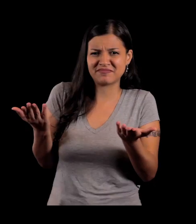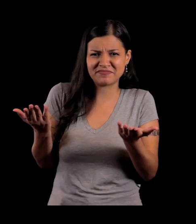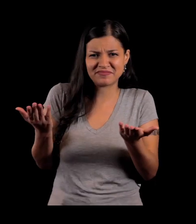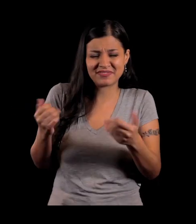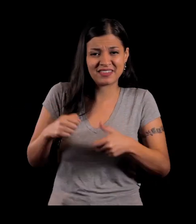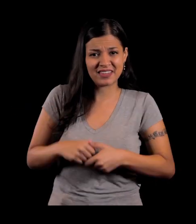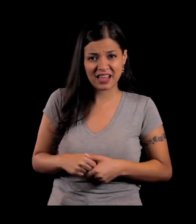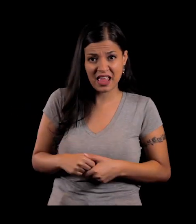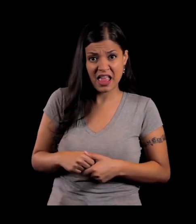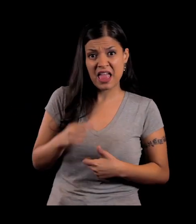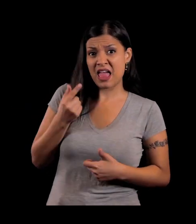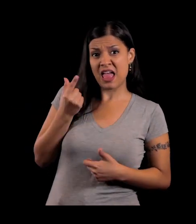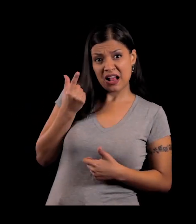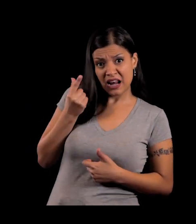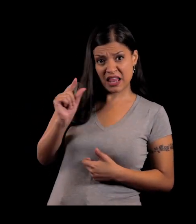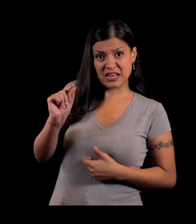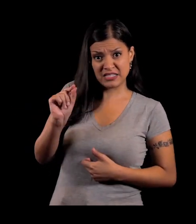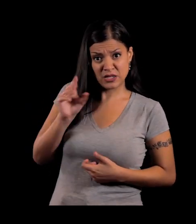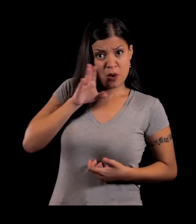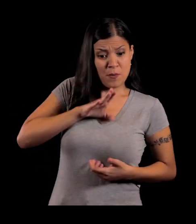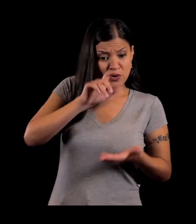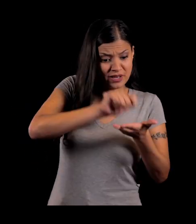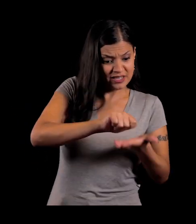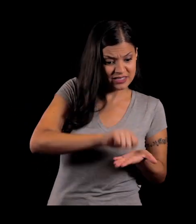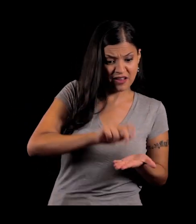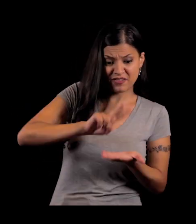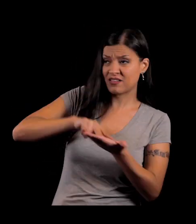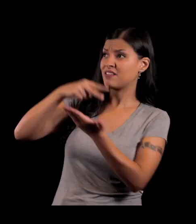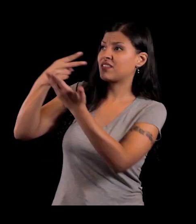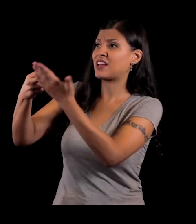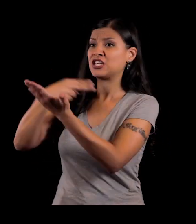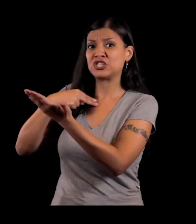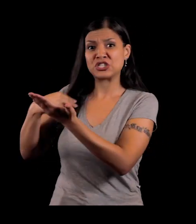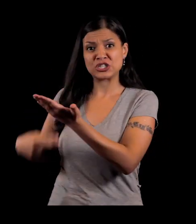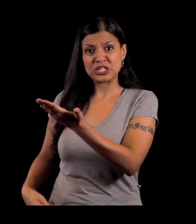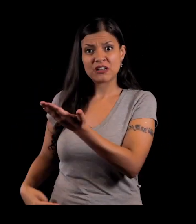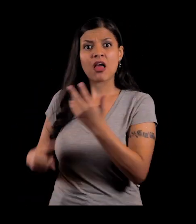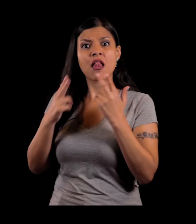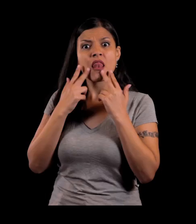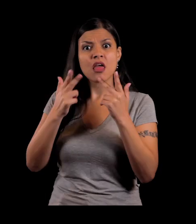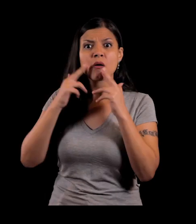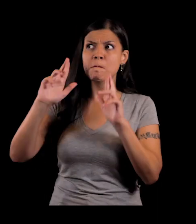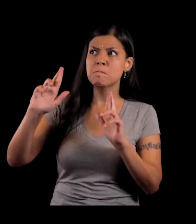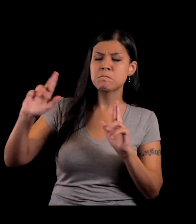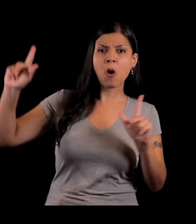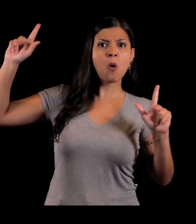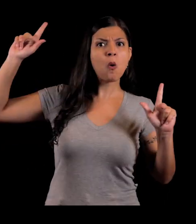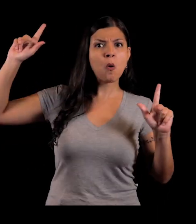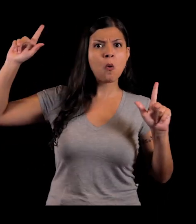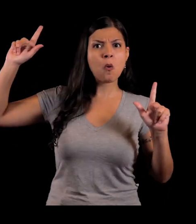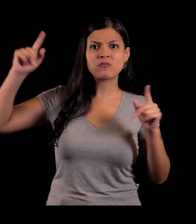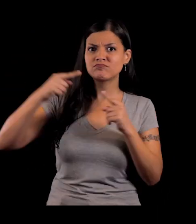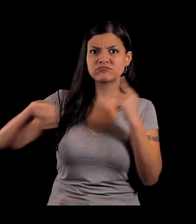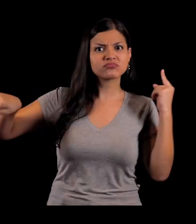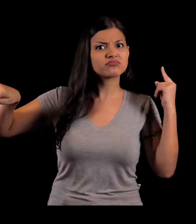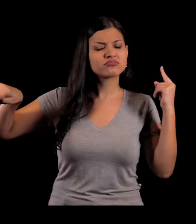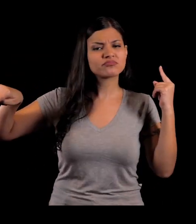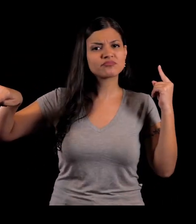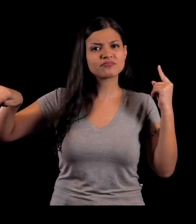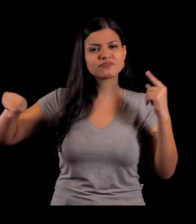podia traduzir Clarice Lispector para o chinês, que é uma língua totalmente diferente do que o